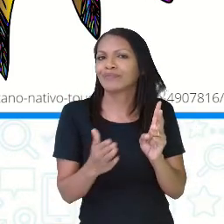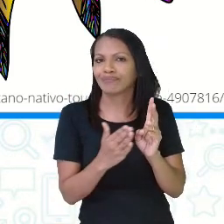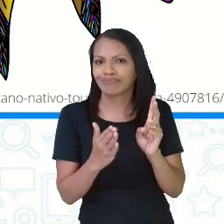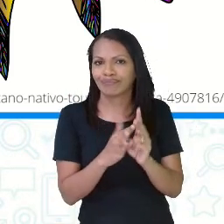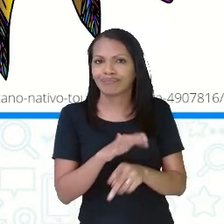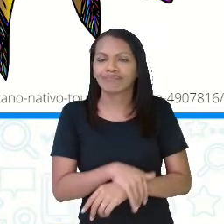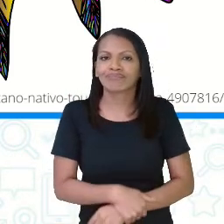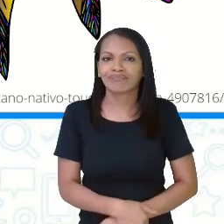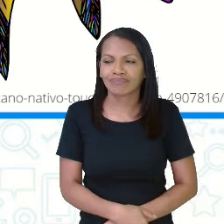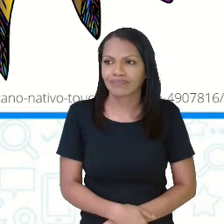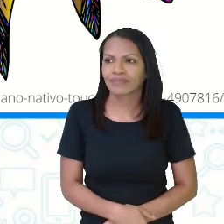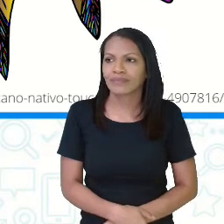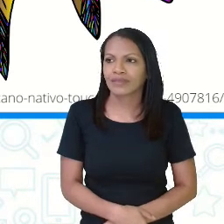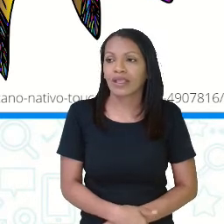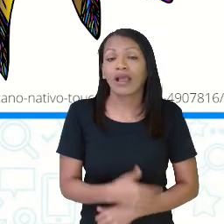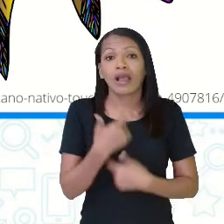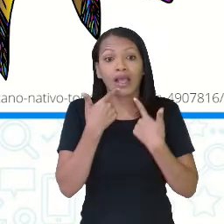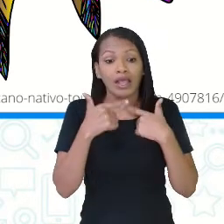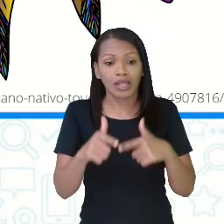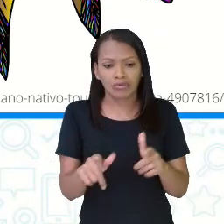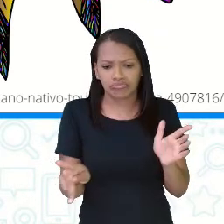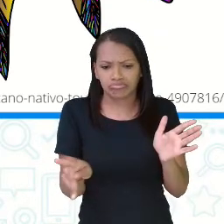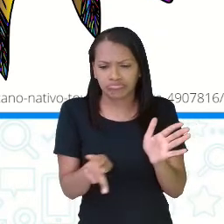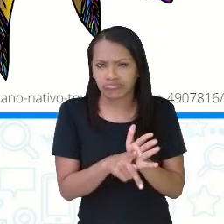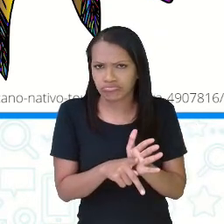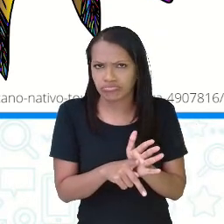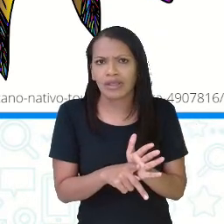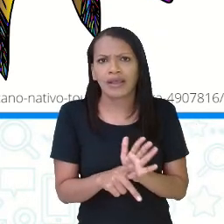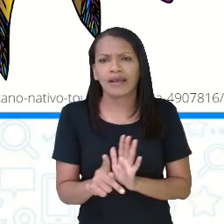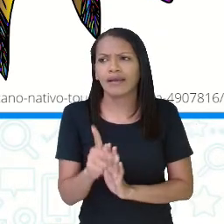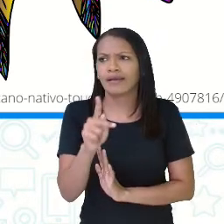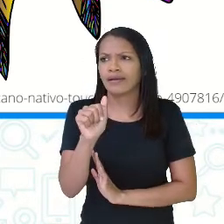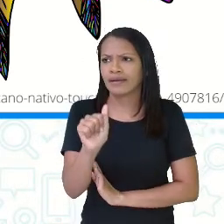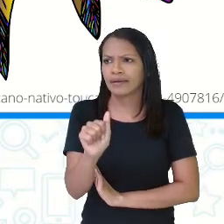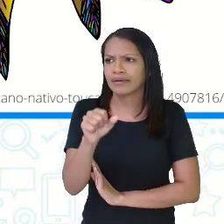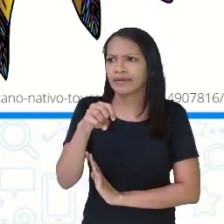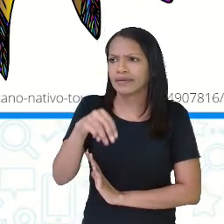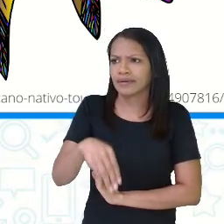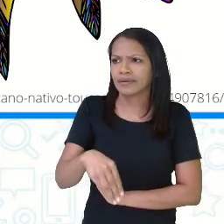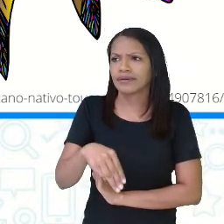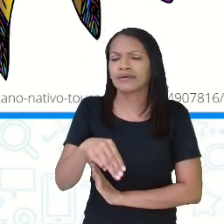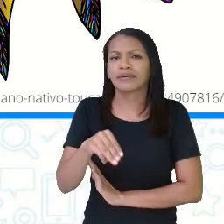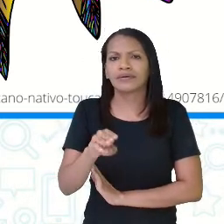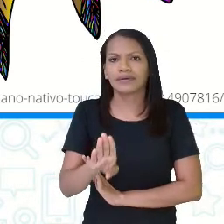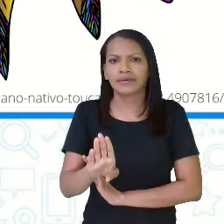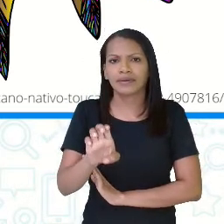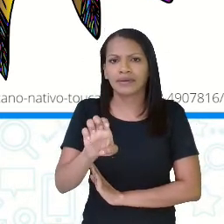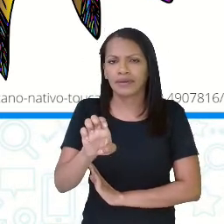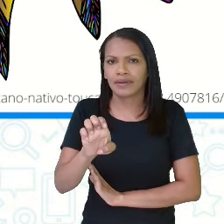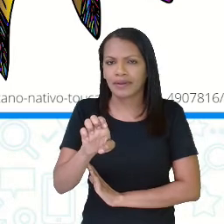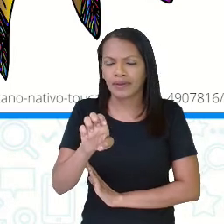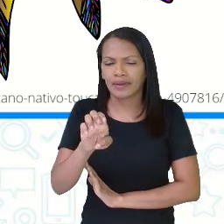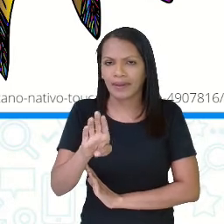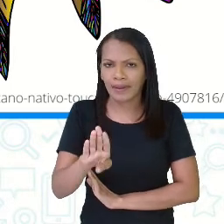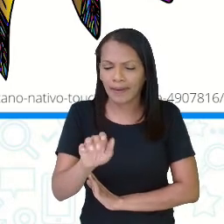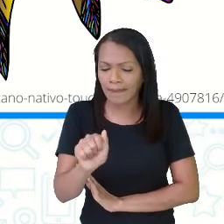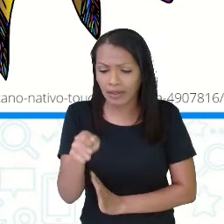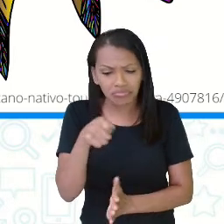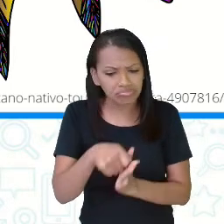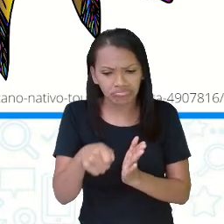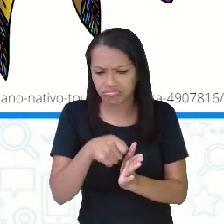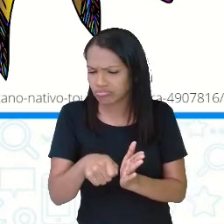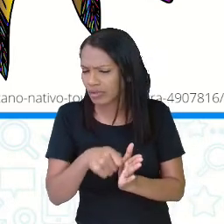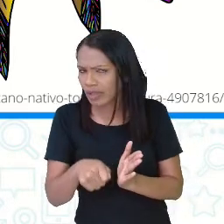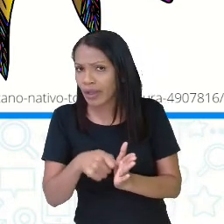poder dizer que o indígena não é cambeba, por não saber escrever. Na língua do seu povo,